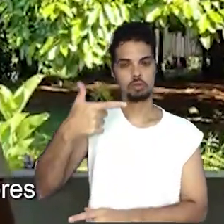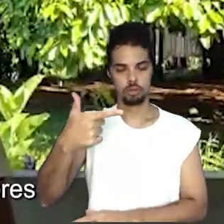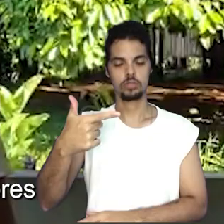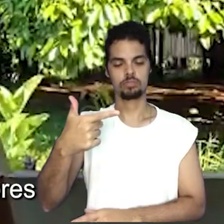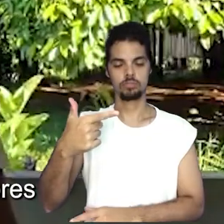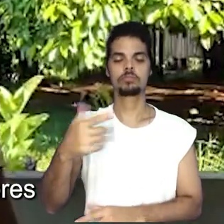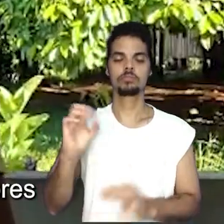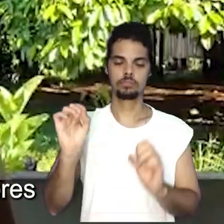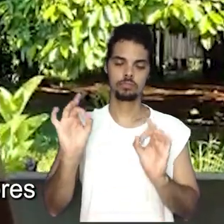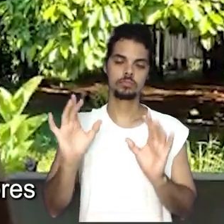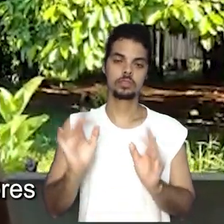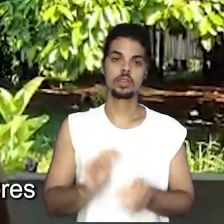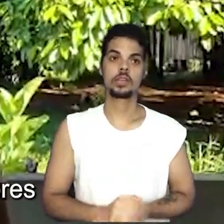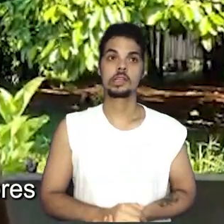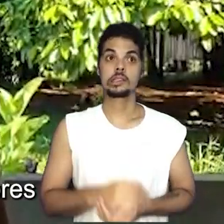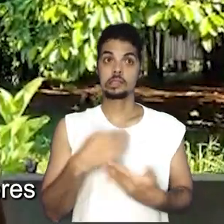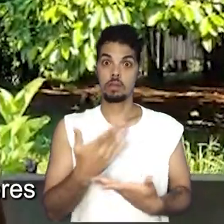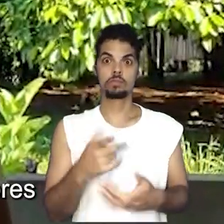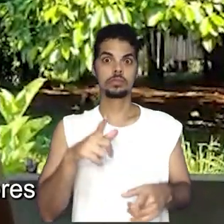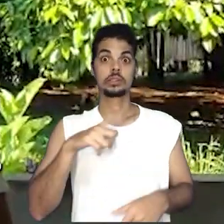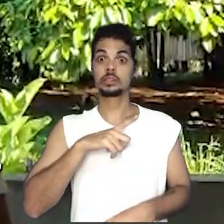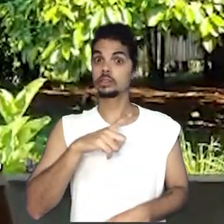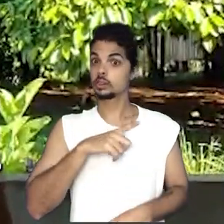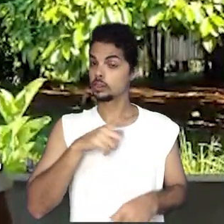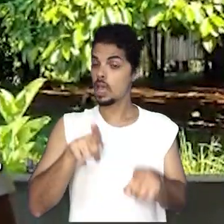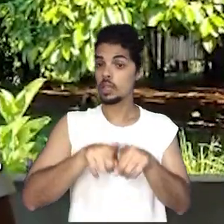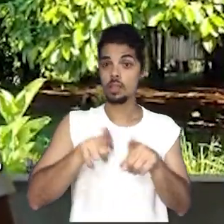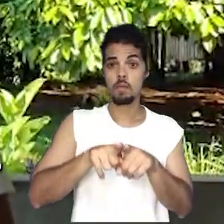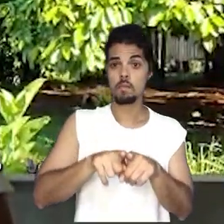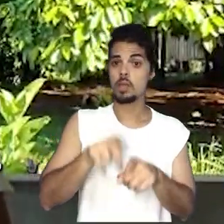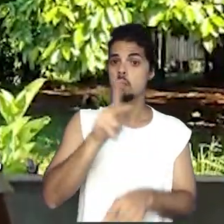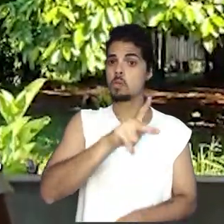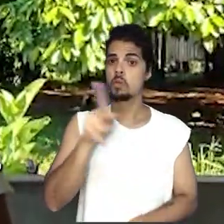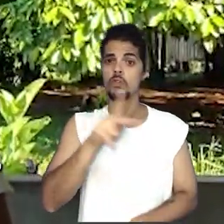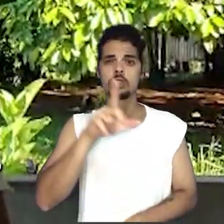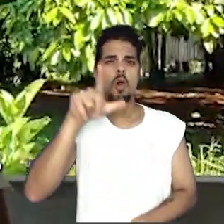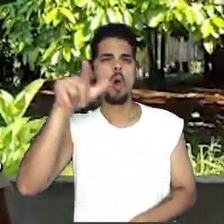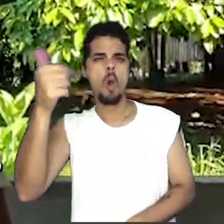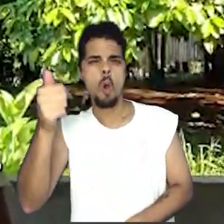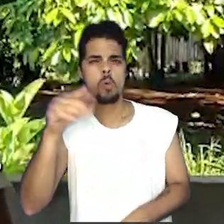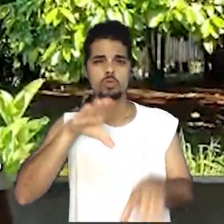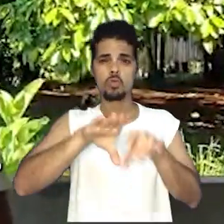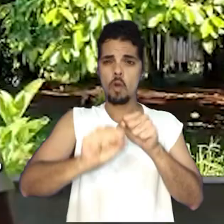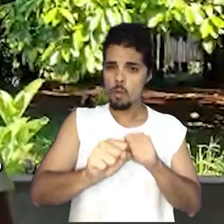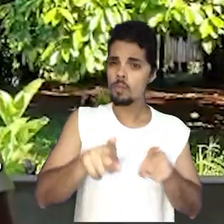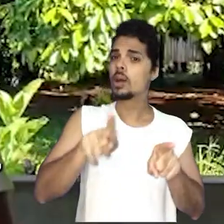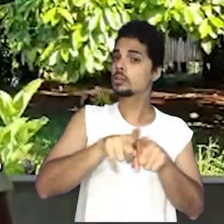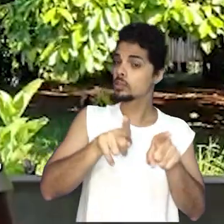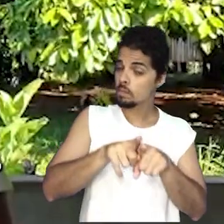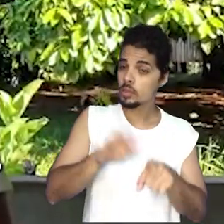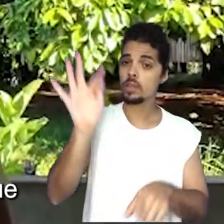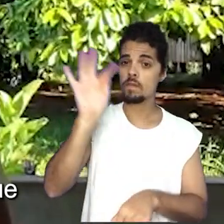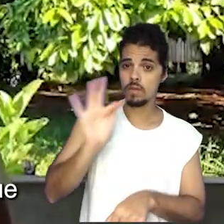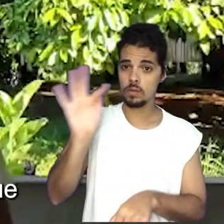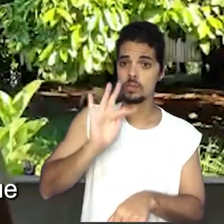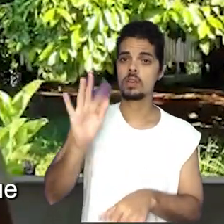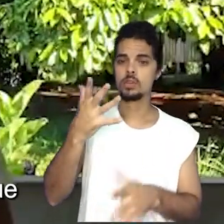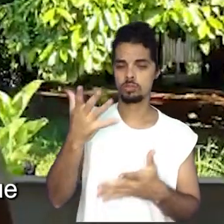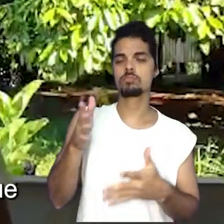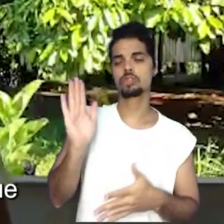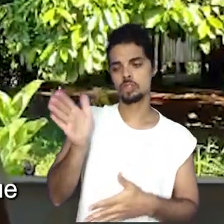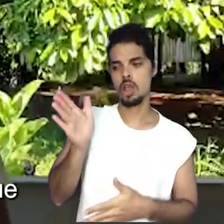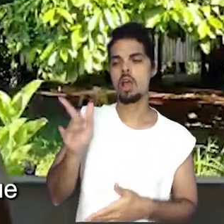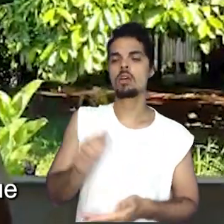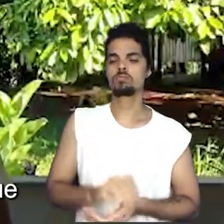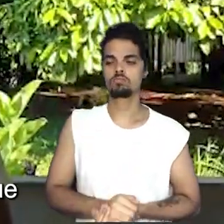Além de também hoje nós termos professores graduados, formados pela universidade, né, que atuam também nas escolas indígenas, fazendo